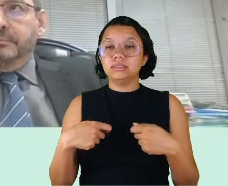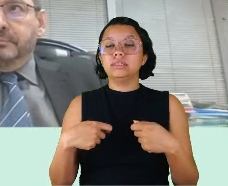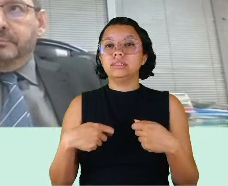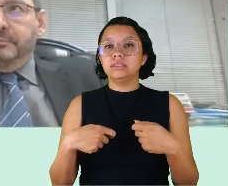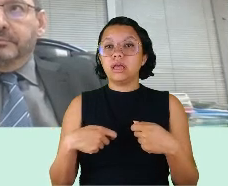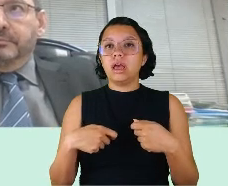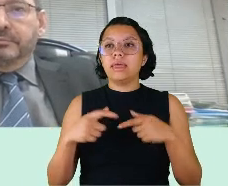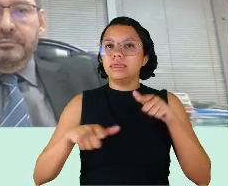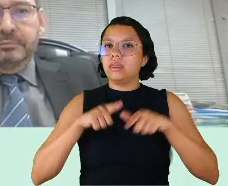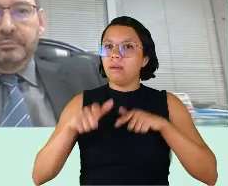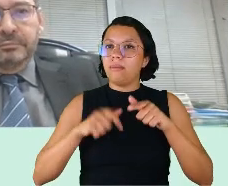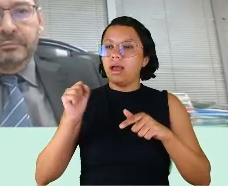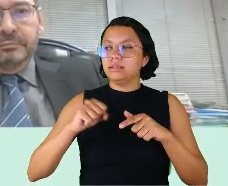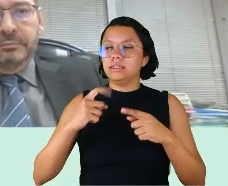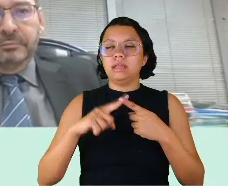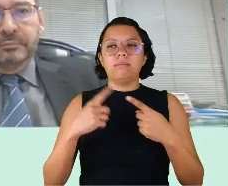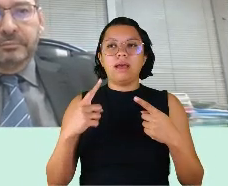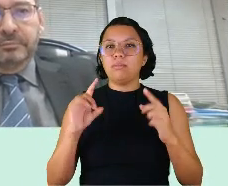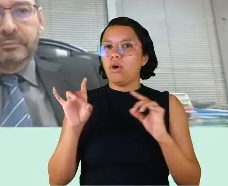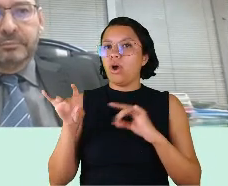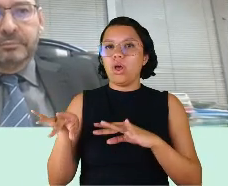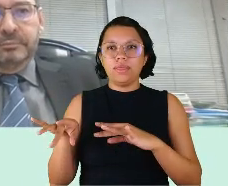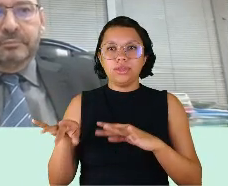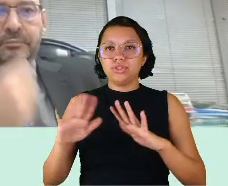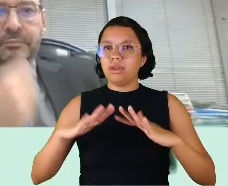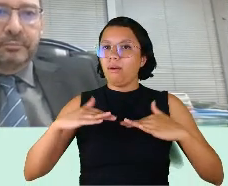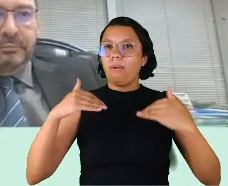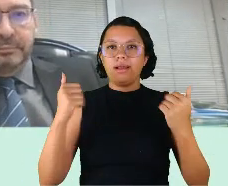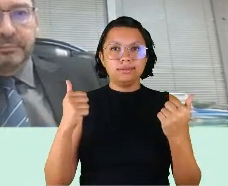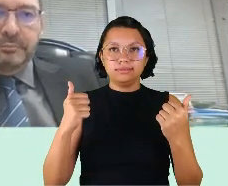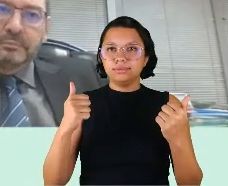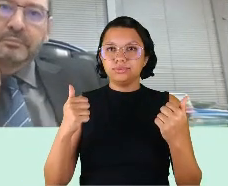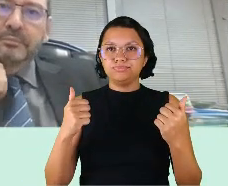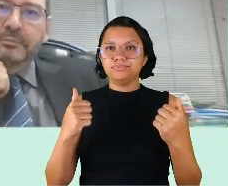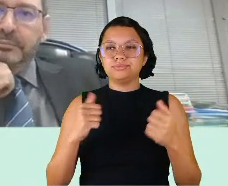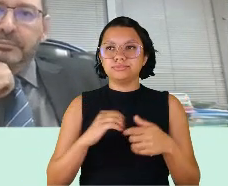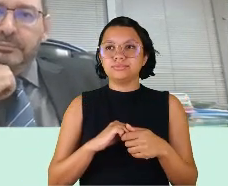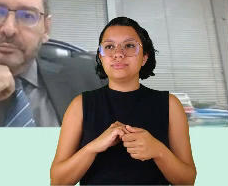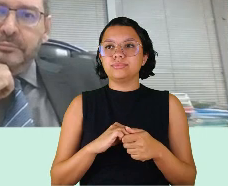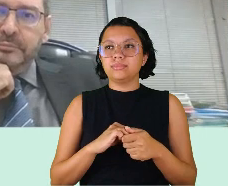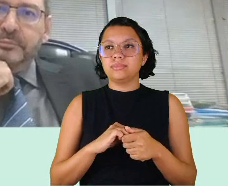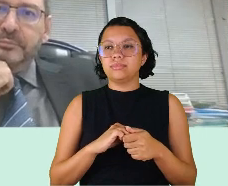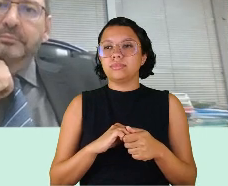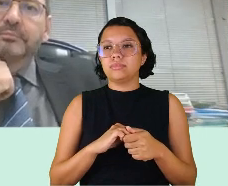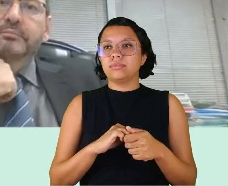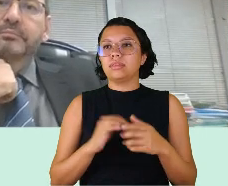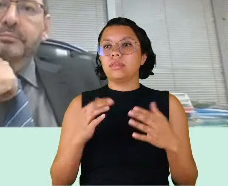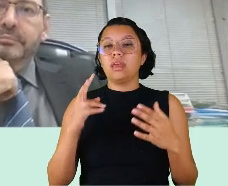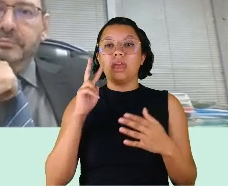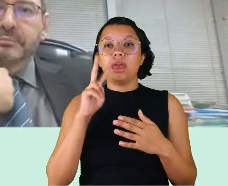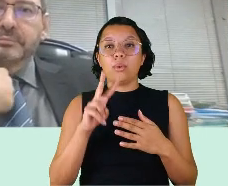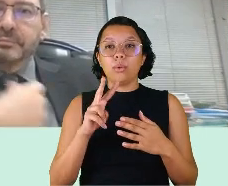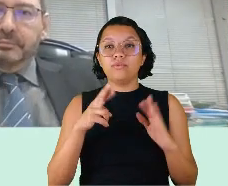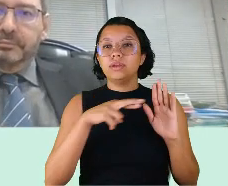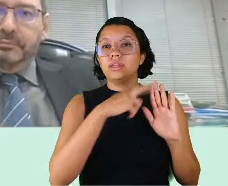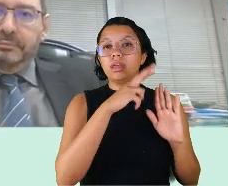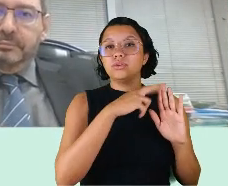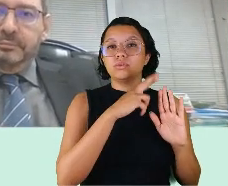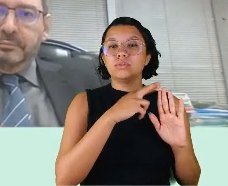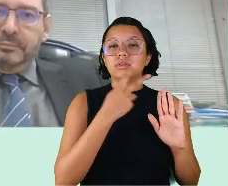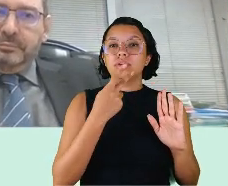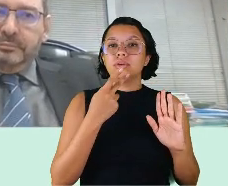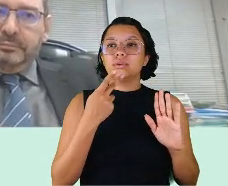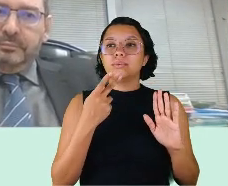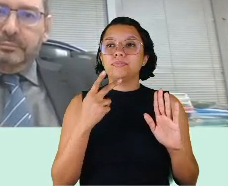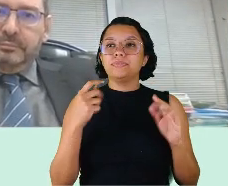produzir sim, mas não pode abrir mão da qualidade, né? E eu vi aí na